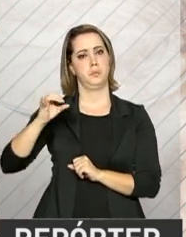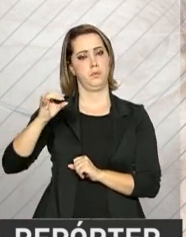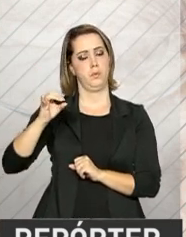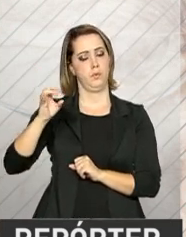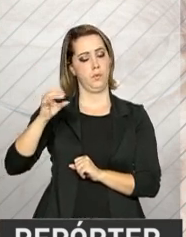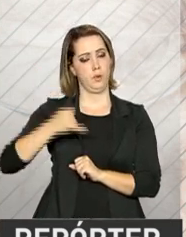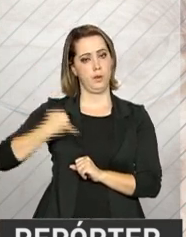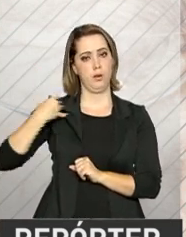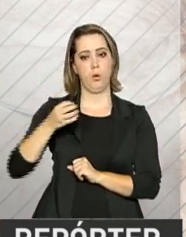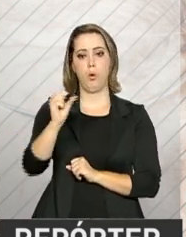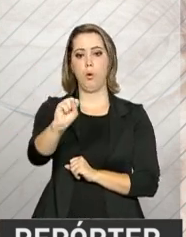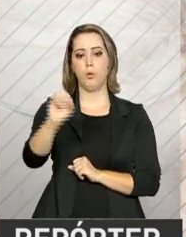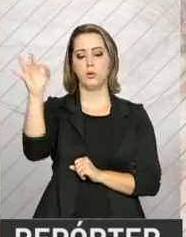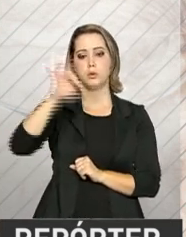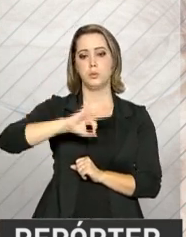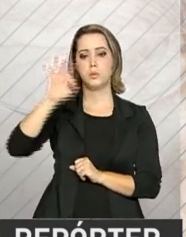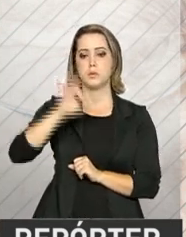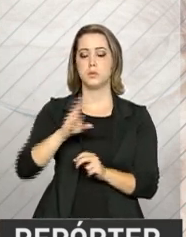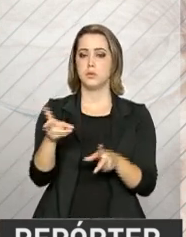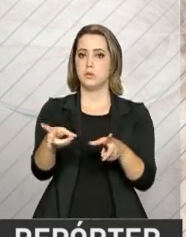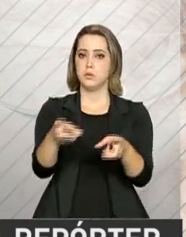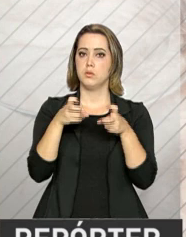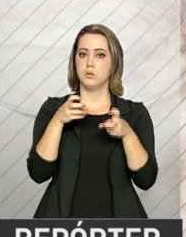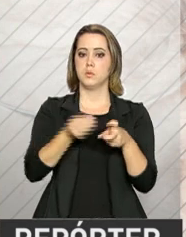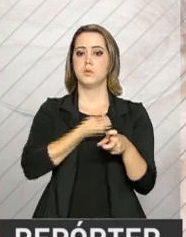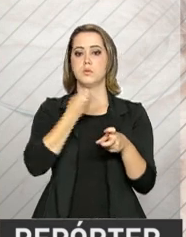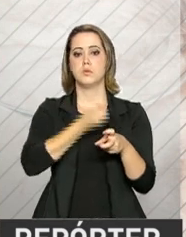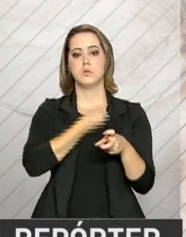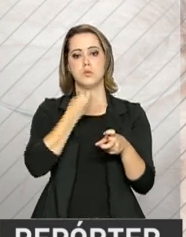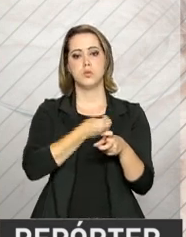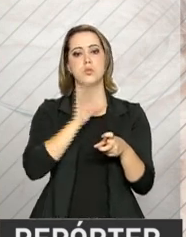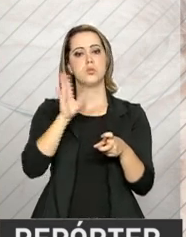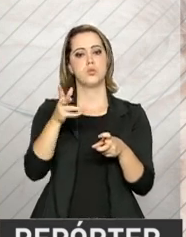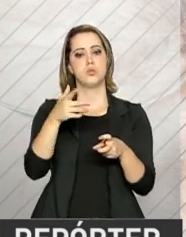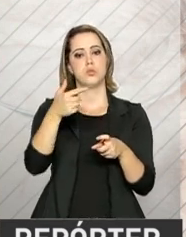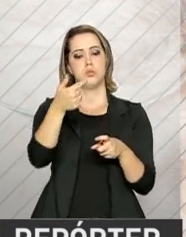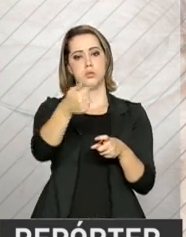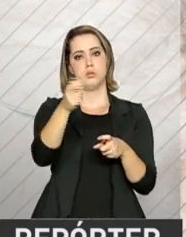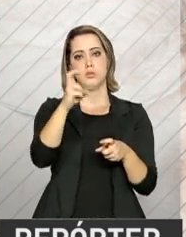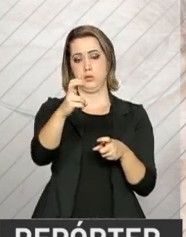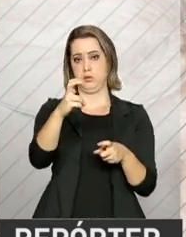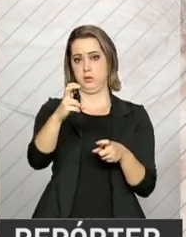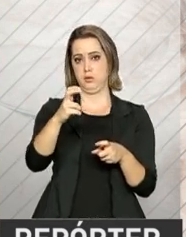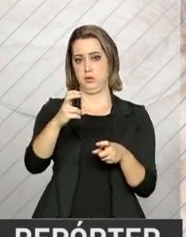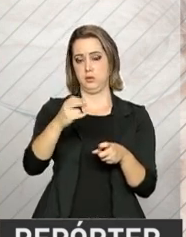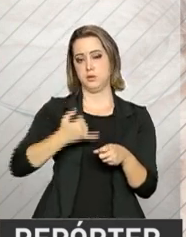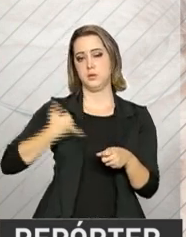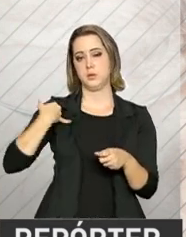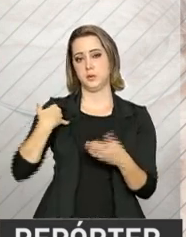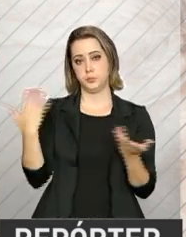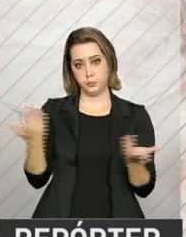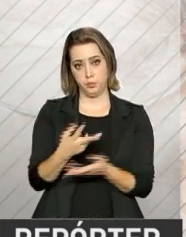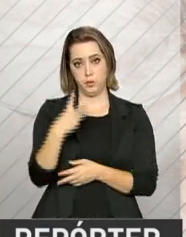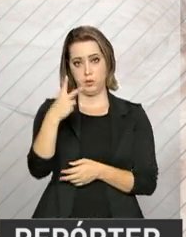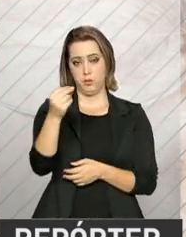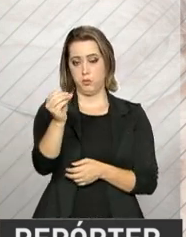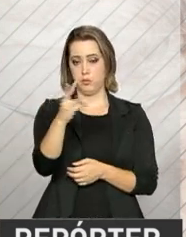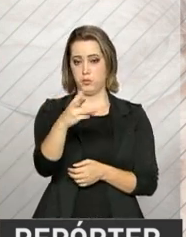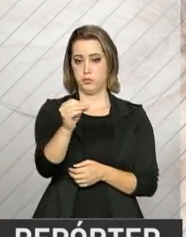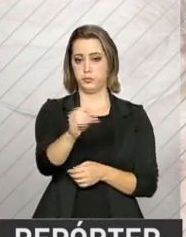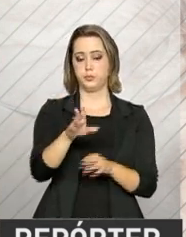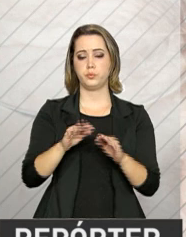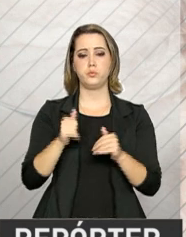de 8%, e a expectativa de vida já atingia os 75 anos. Para 2030, devemos ter mais